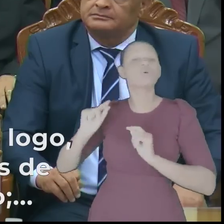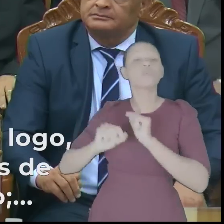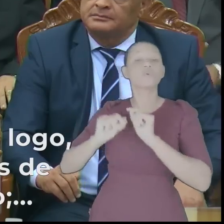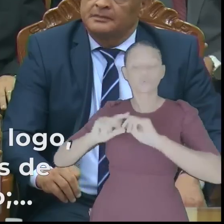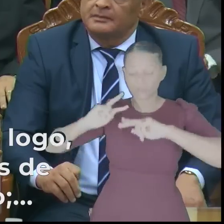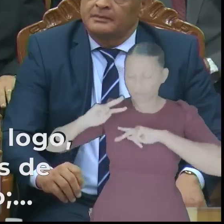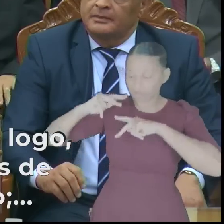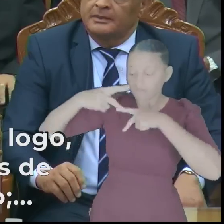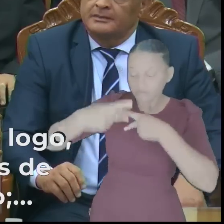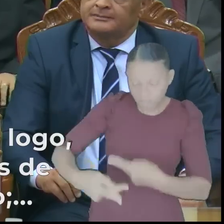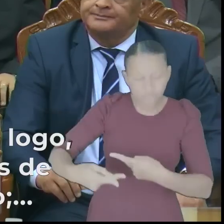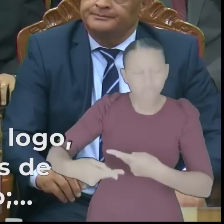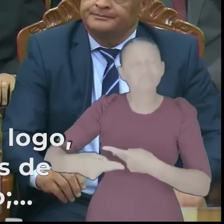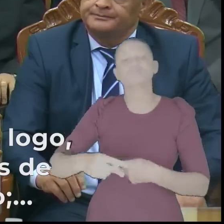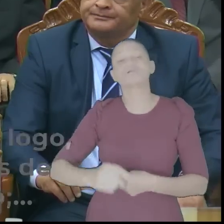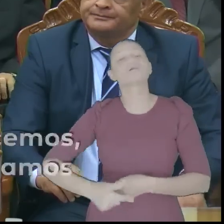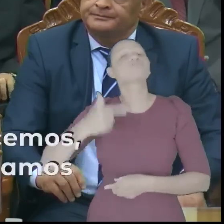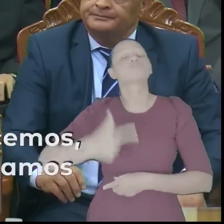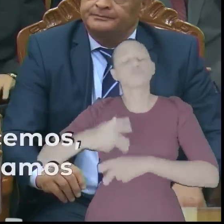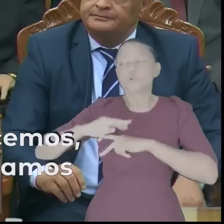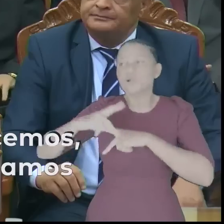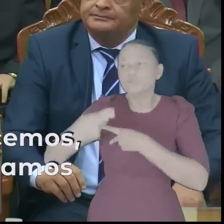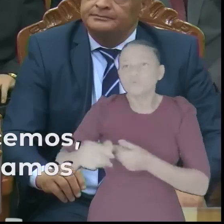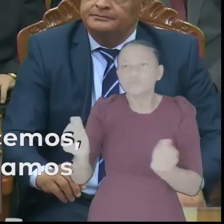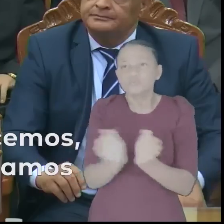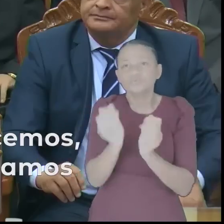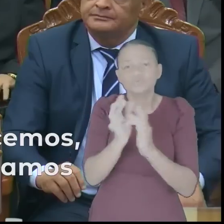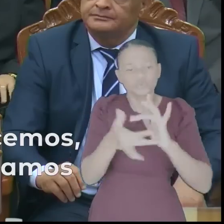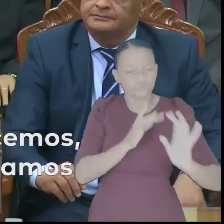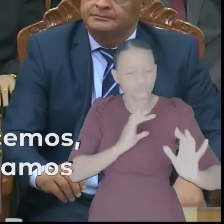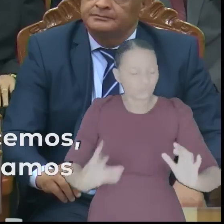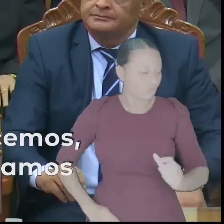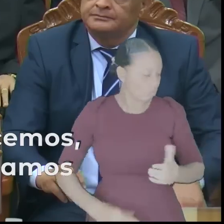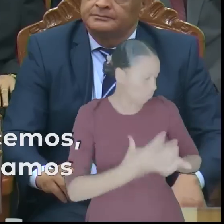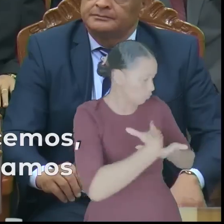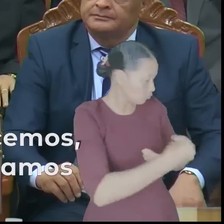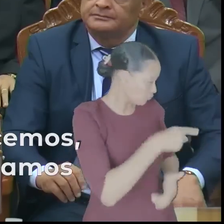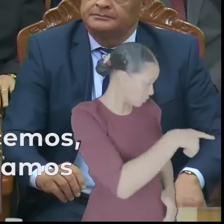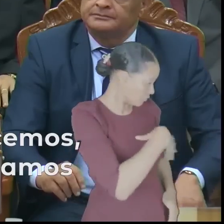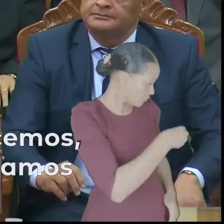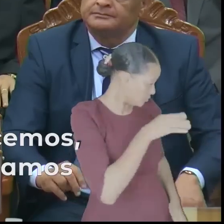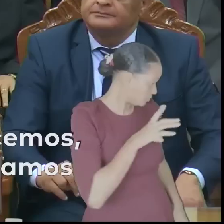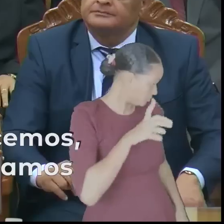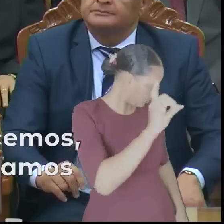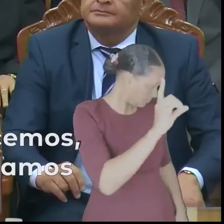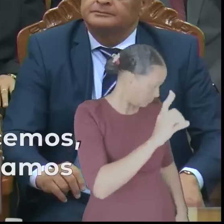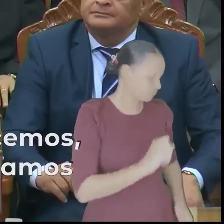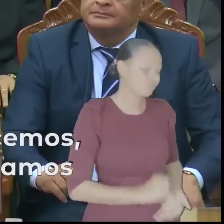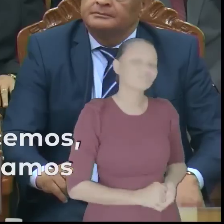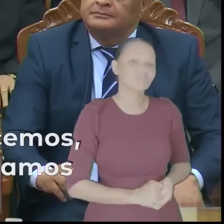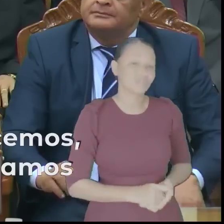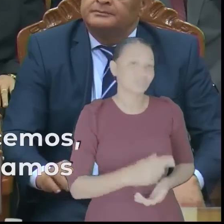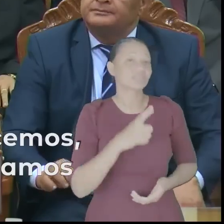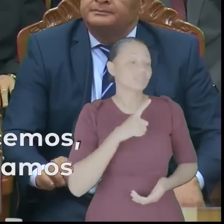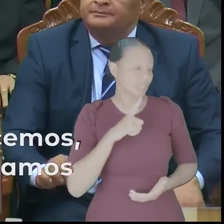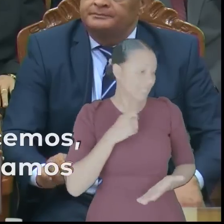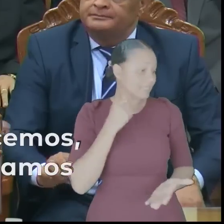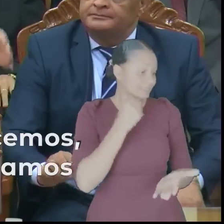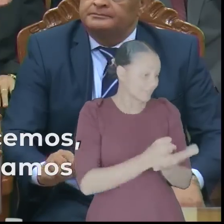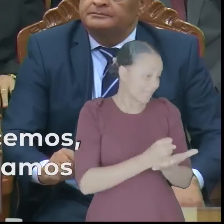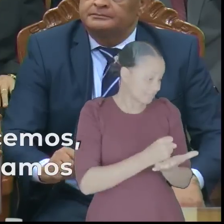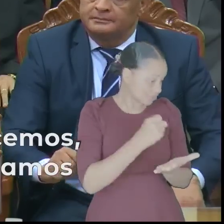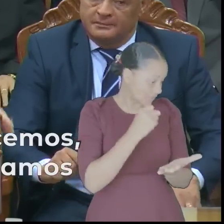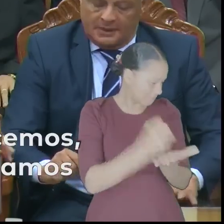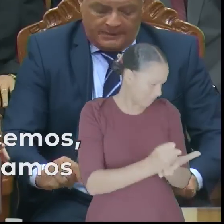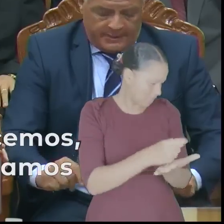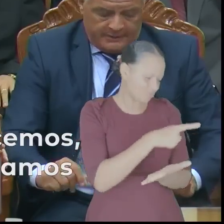Deus e co-herdeiros com Cristo. Diz para o teu irmão agora, você é filho de Deus, tem testamento e você